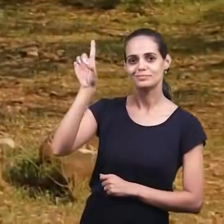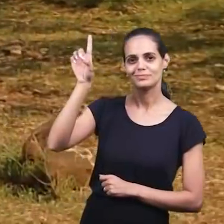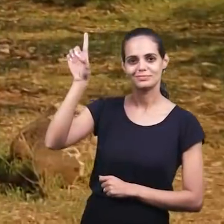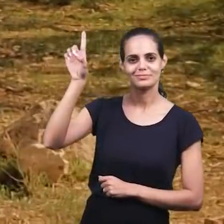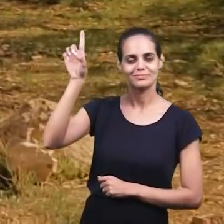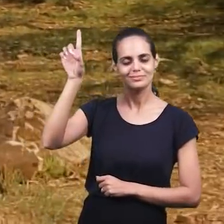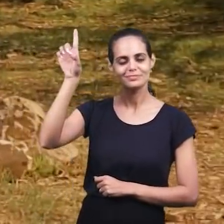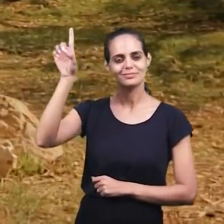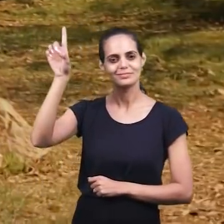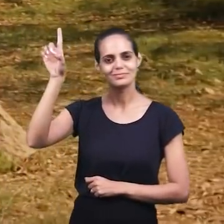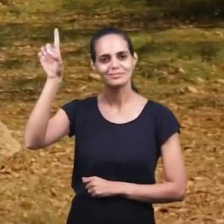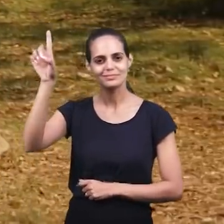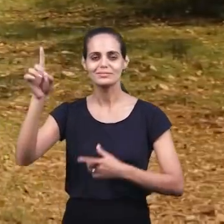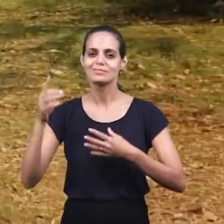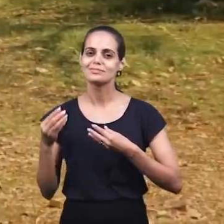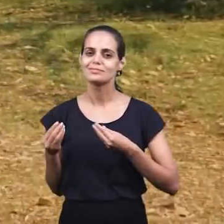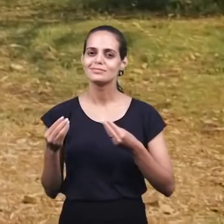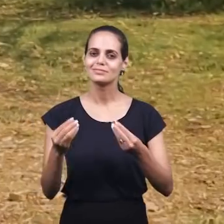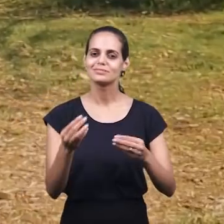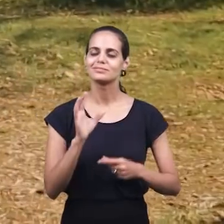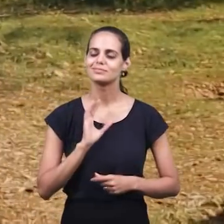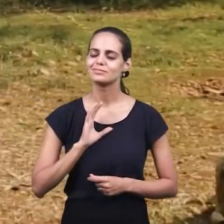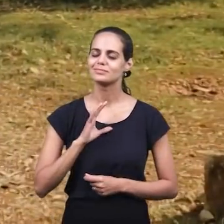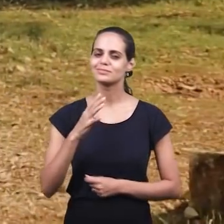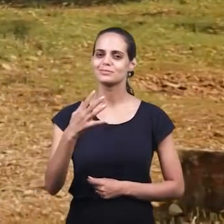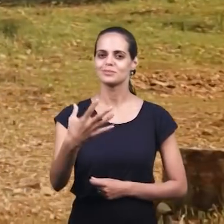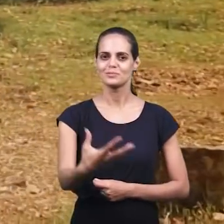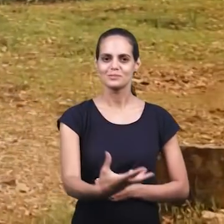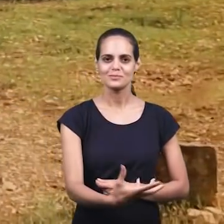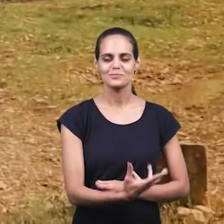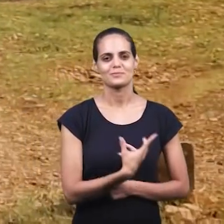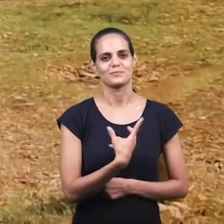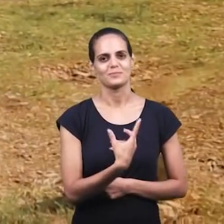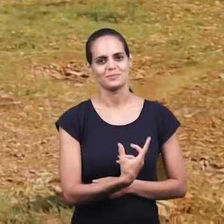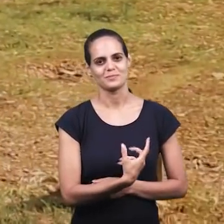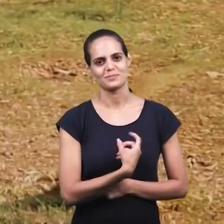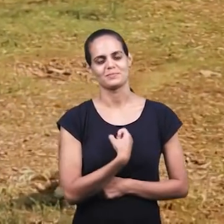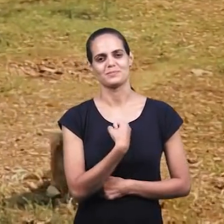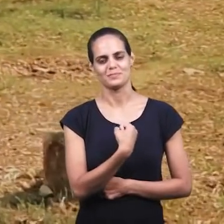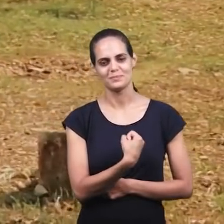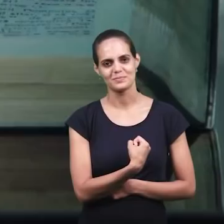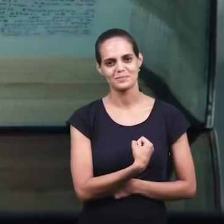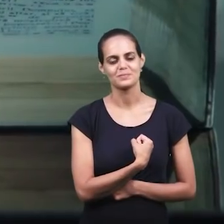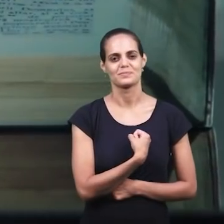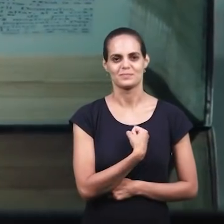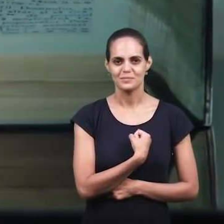amor e dar-te a minha salvação.